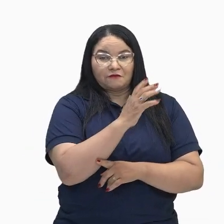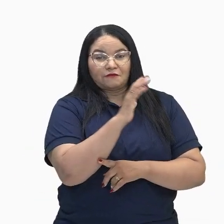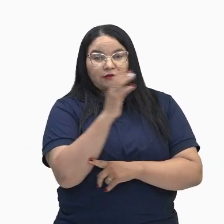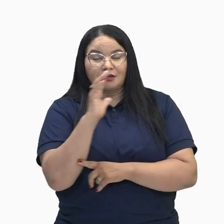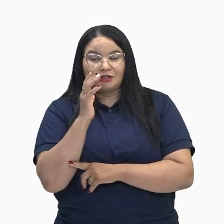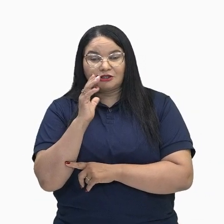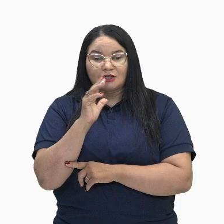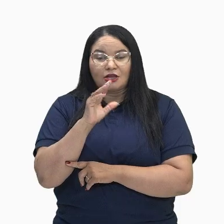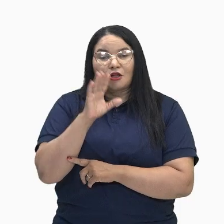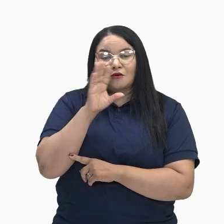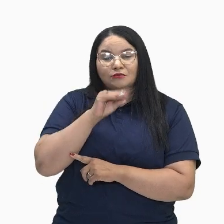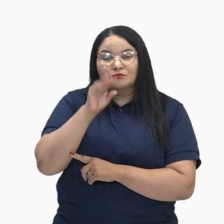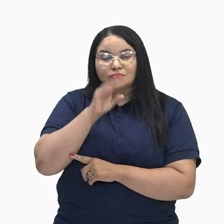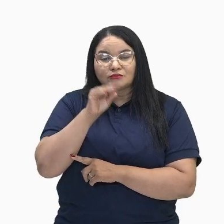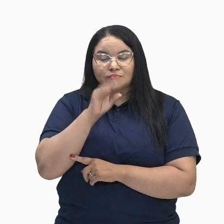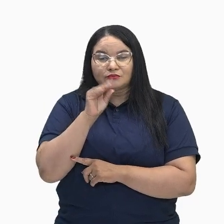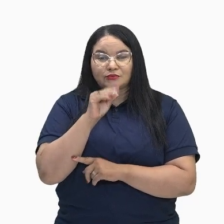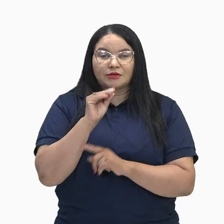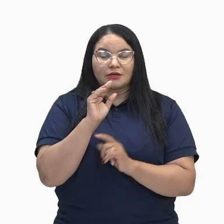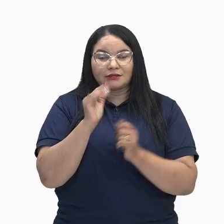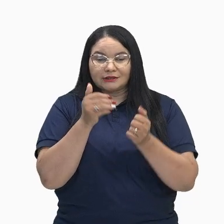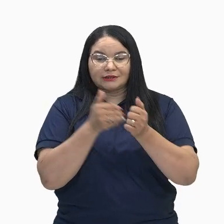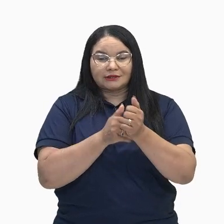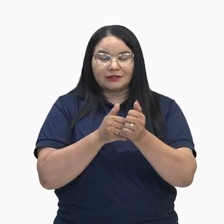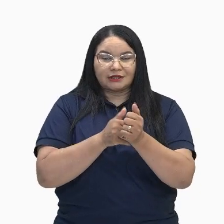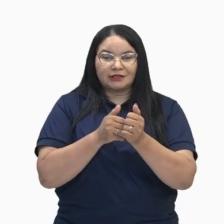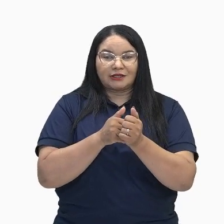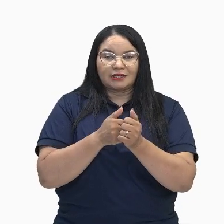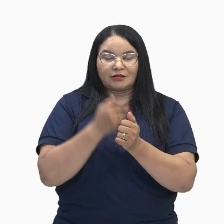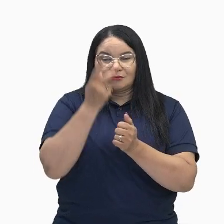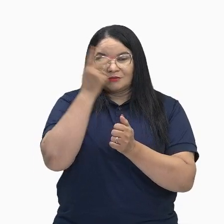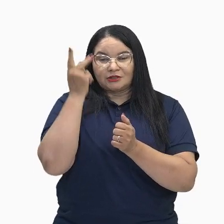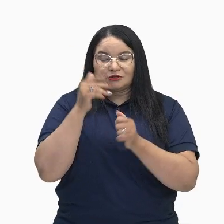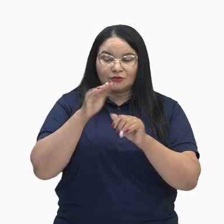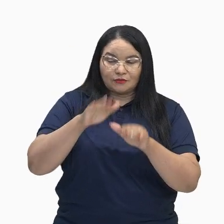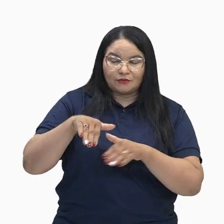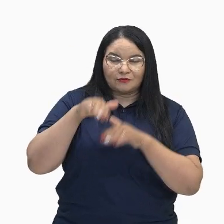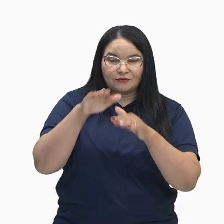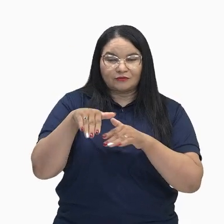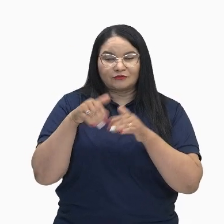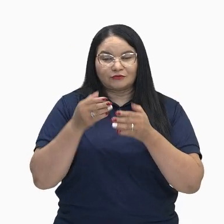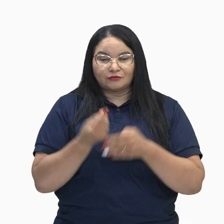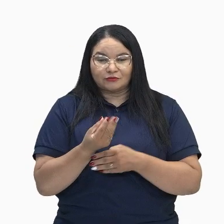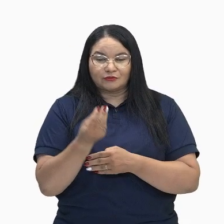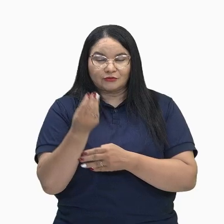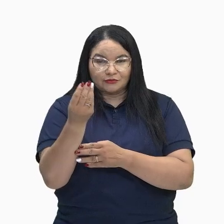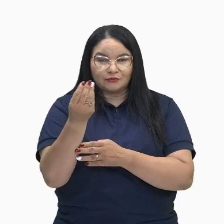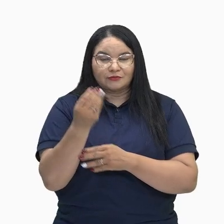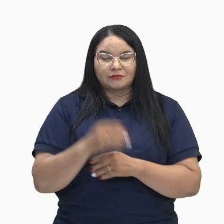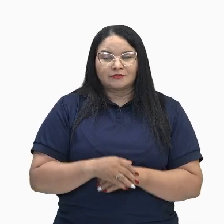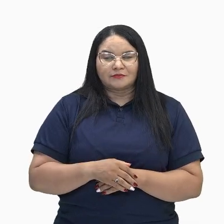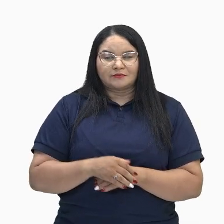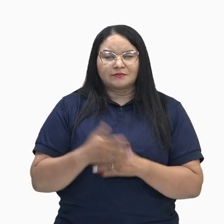sussurrava segredos aos viajantes que remavam pelo rio. Então, observe que a palavra